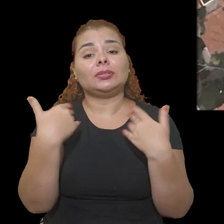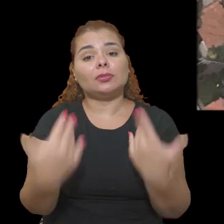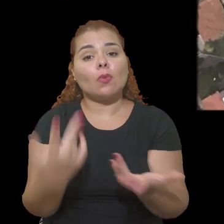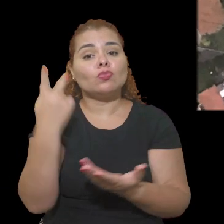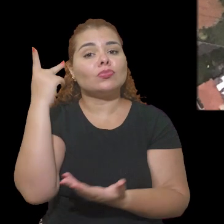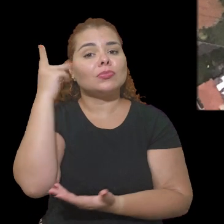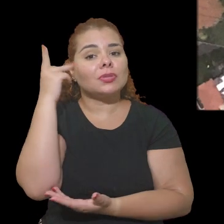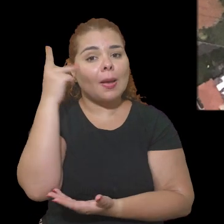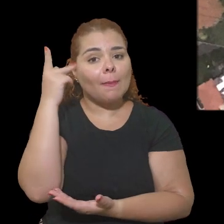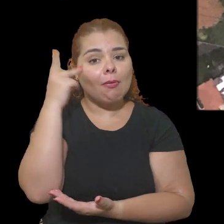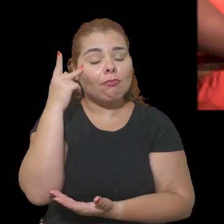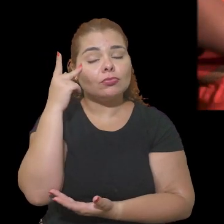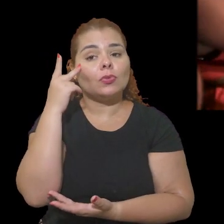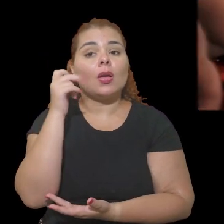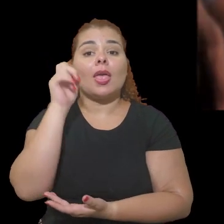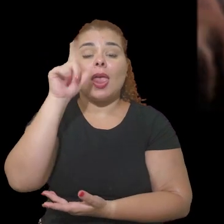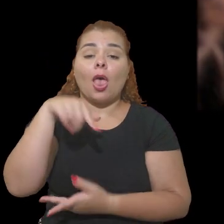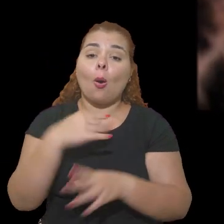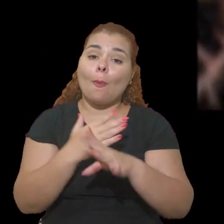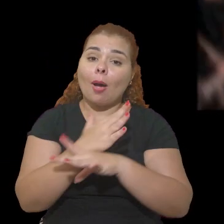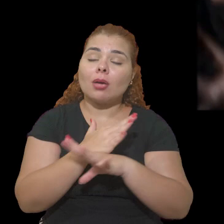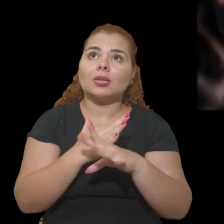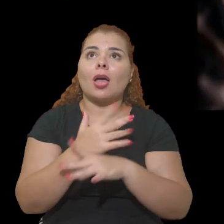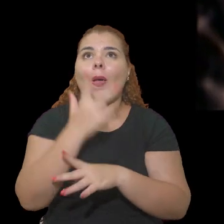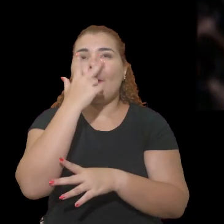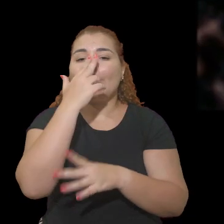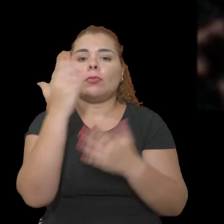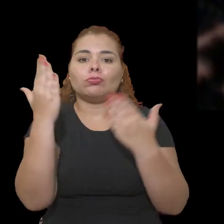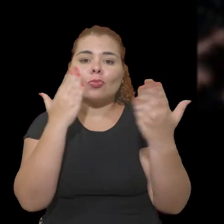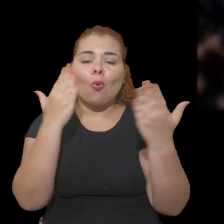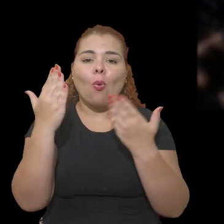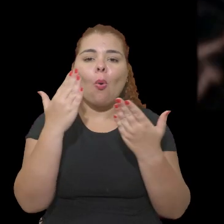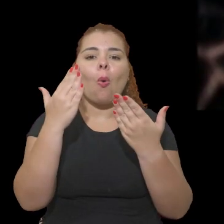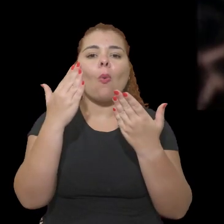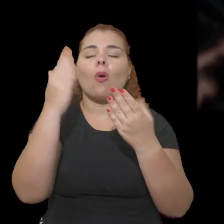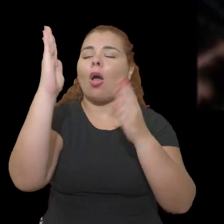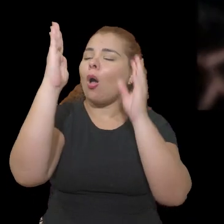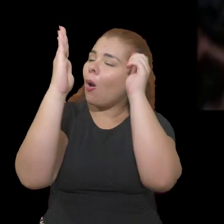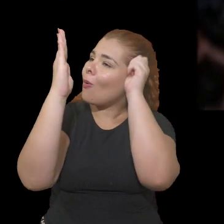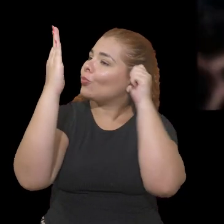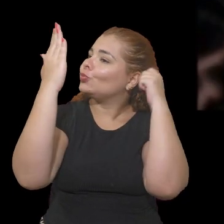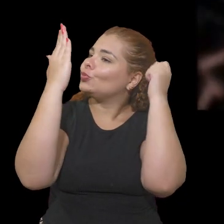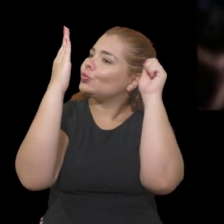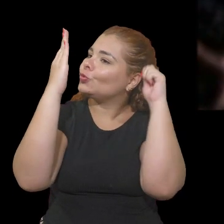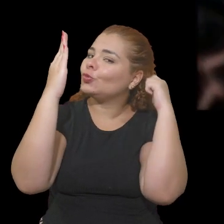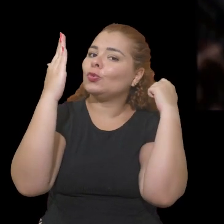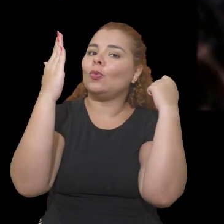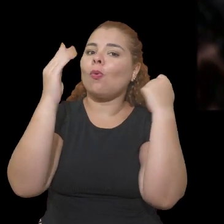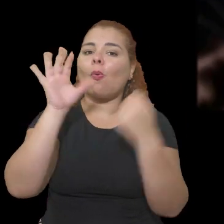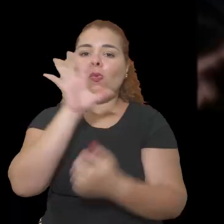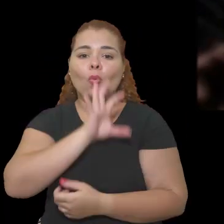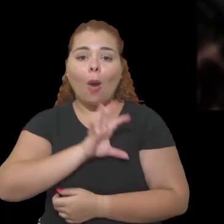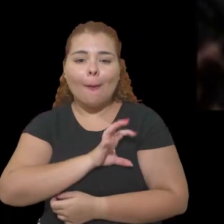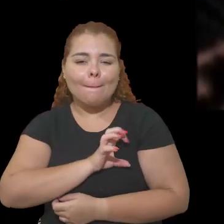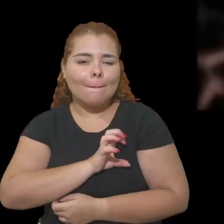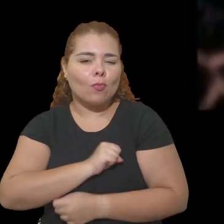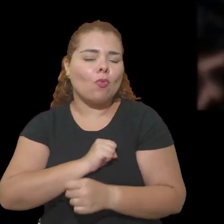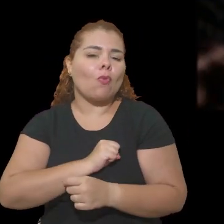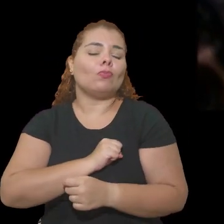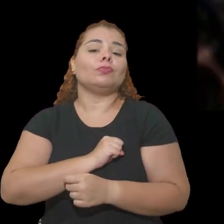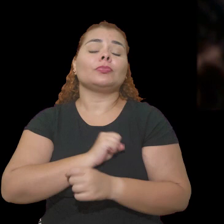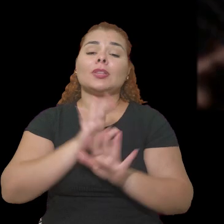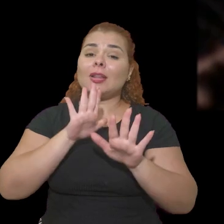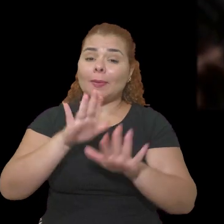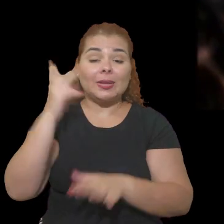muito... Eu até faço uma analogia com Oxum, né? A gente fala muito de Oxum, desse amor, dessa grande